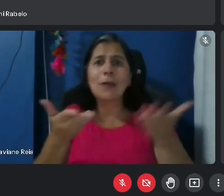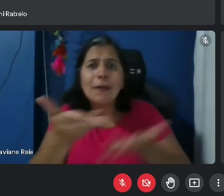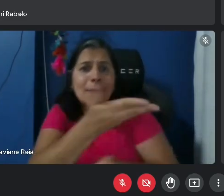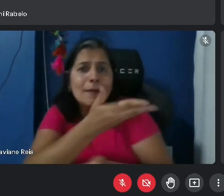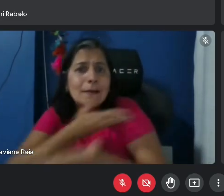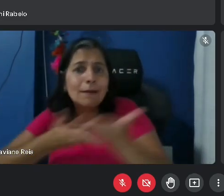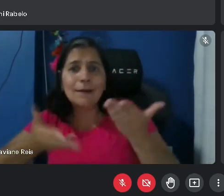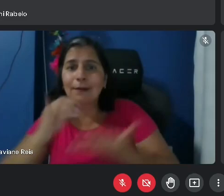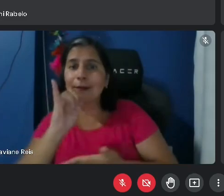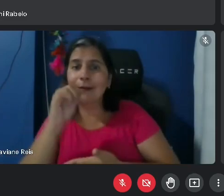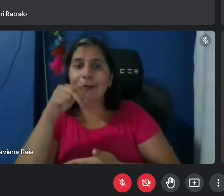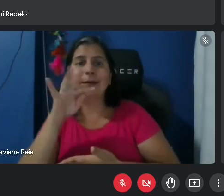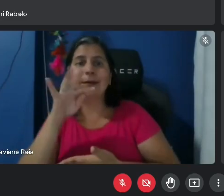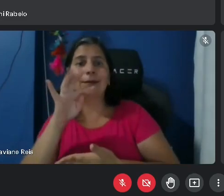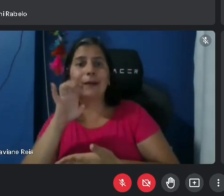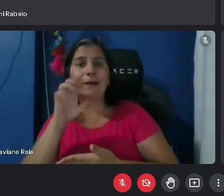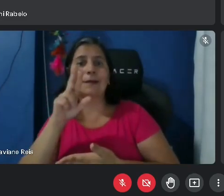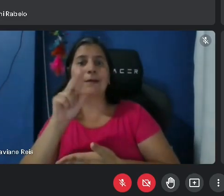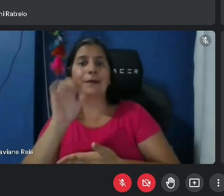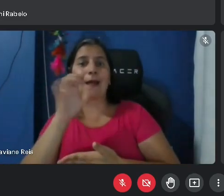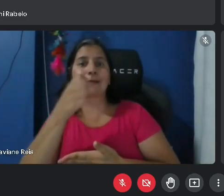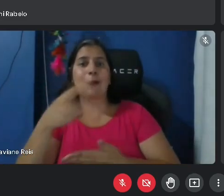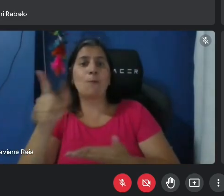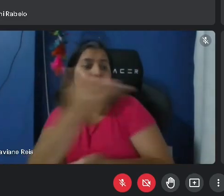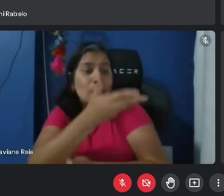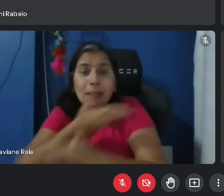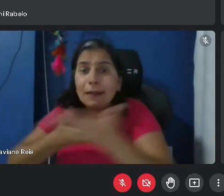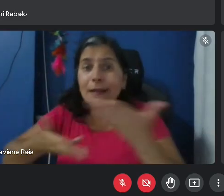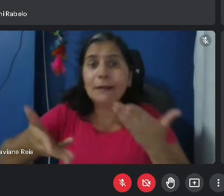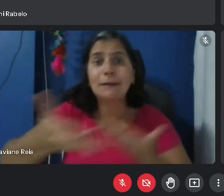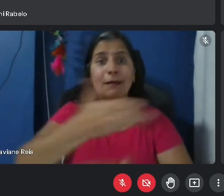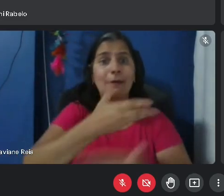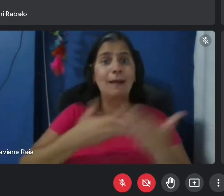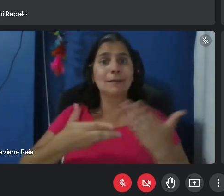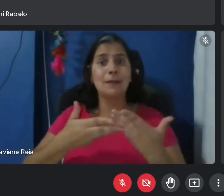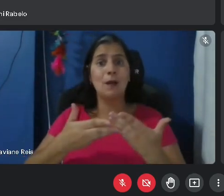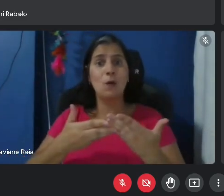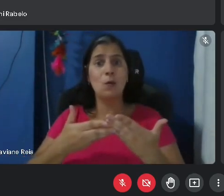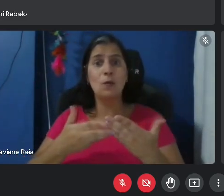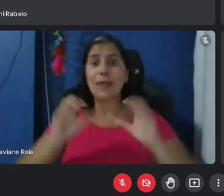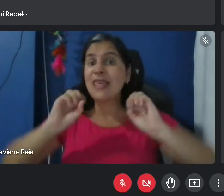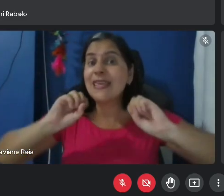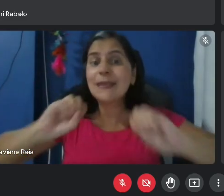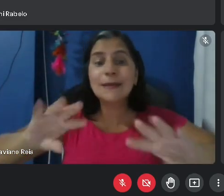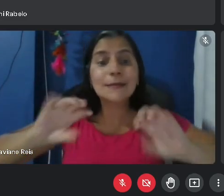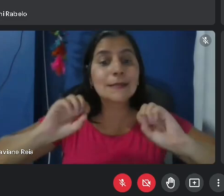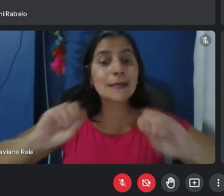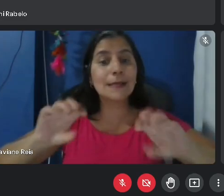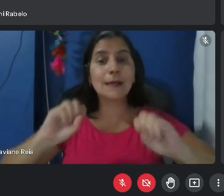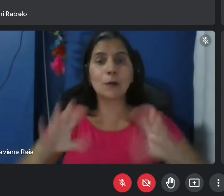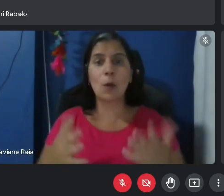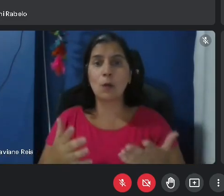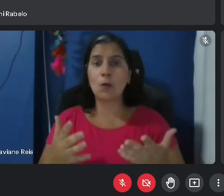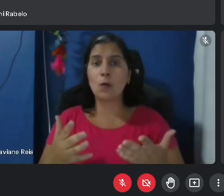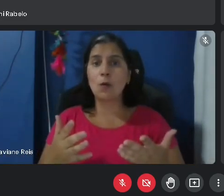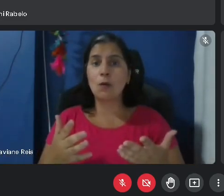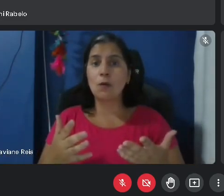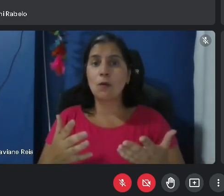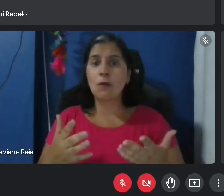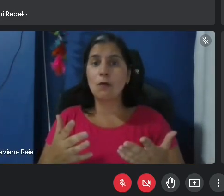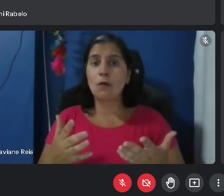institucional da comunicação? Isso é uma troca, isso é uma via que abarca todos. A